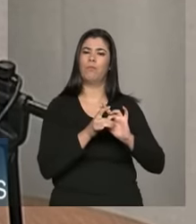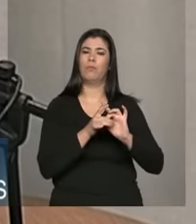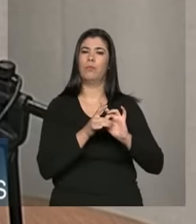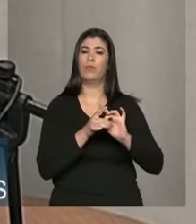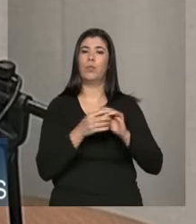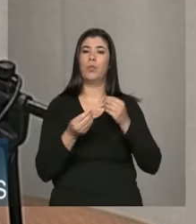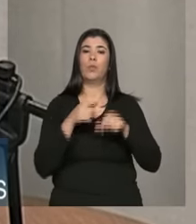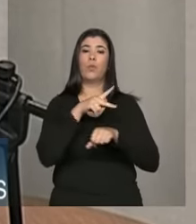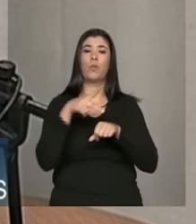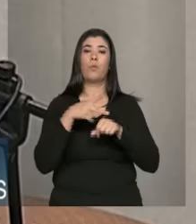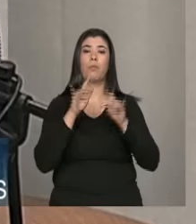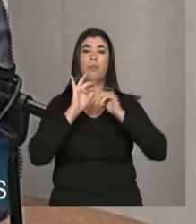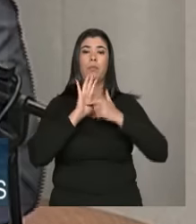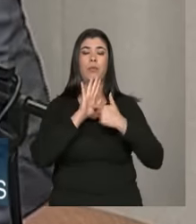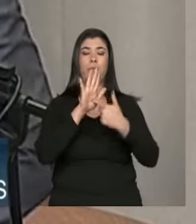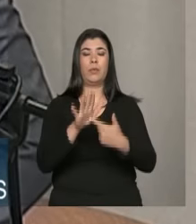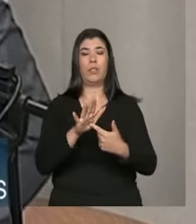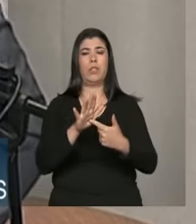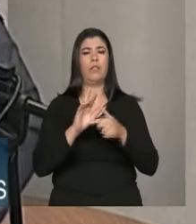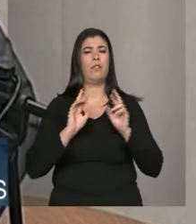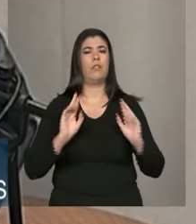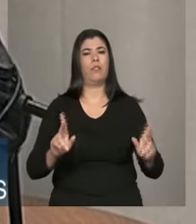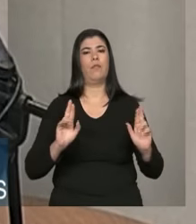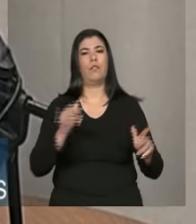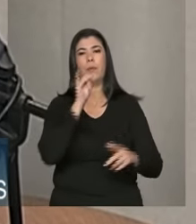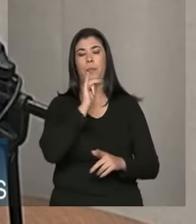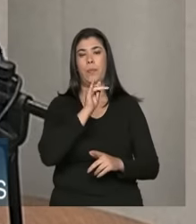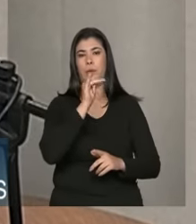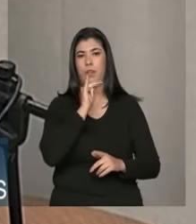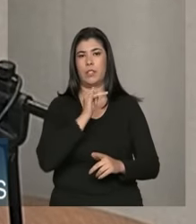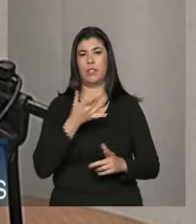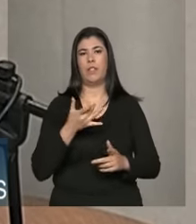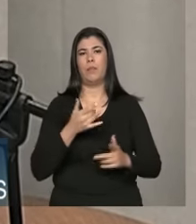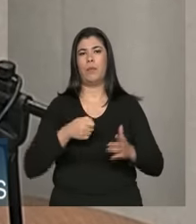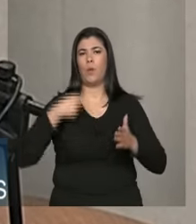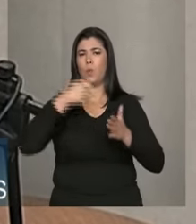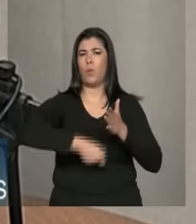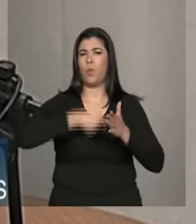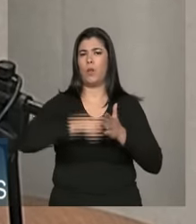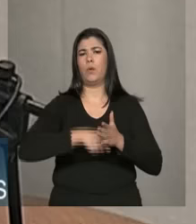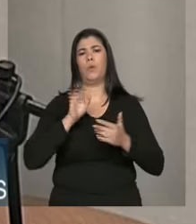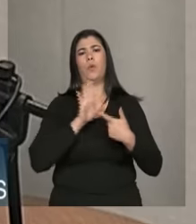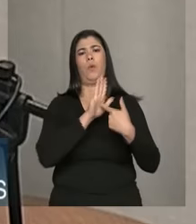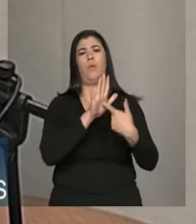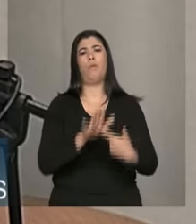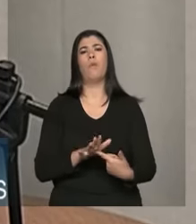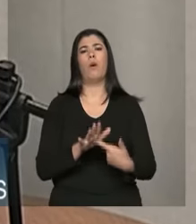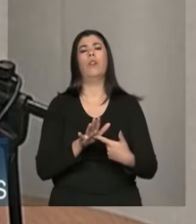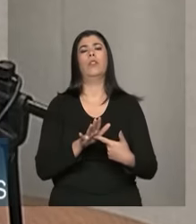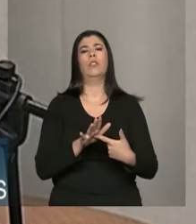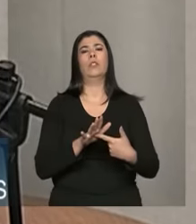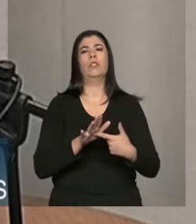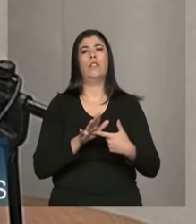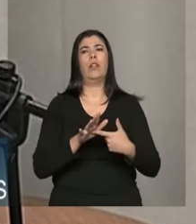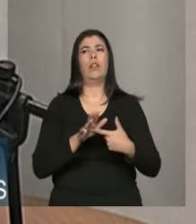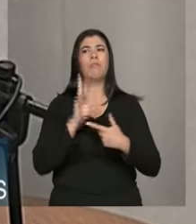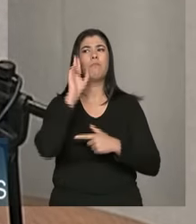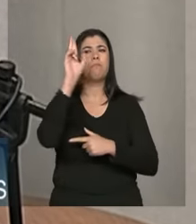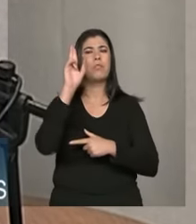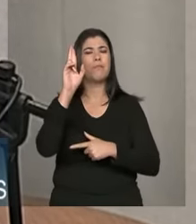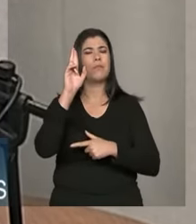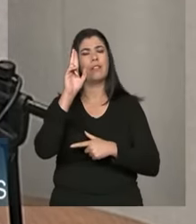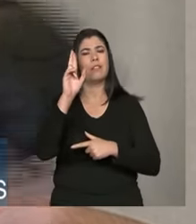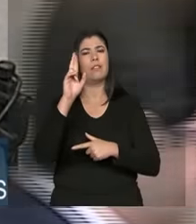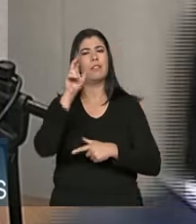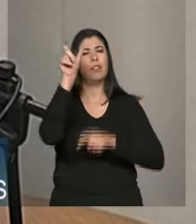poderia ser diferente no caso das lutas que consagram como Bandeiras asead pela Organização das